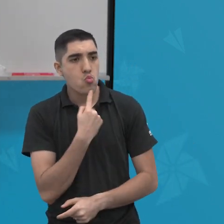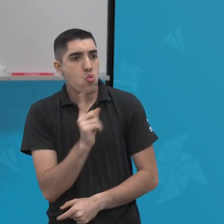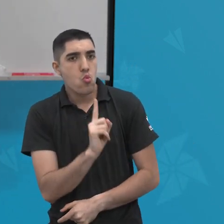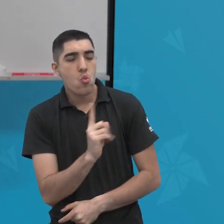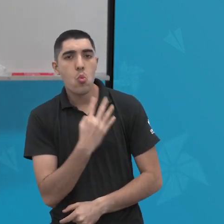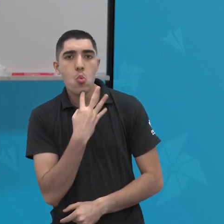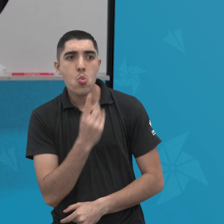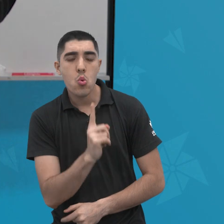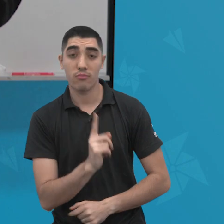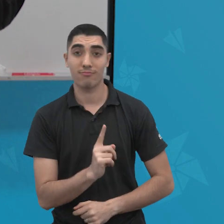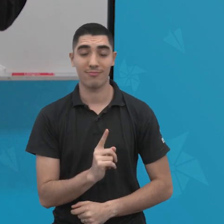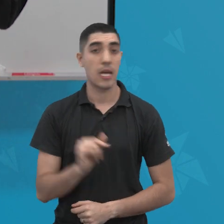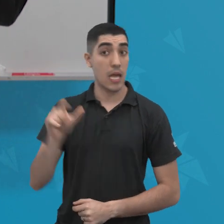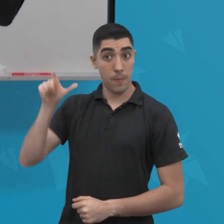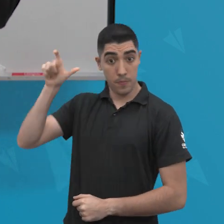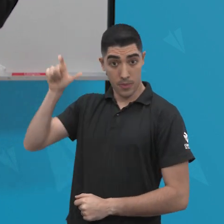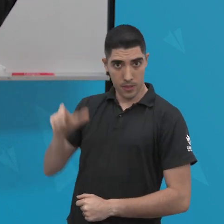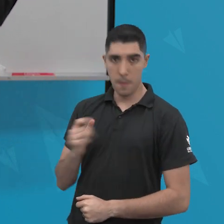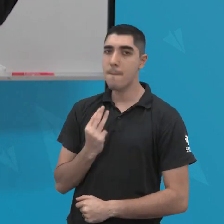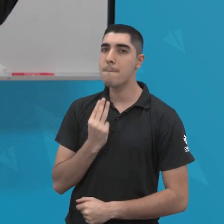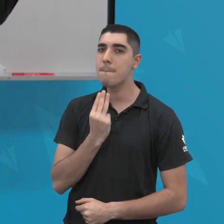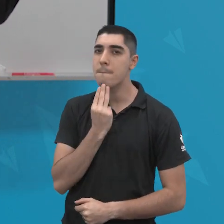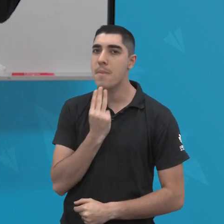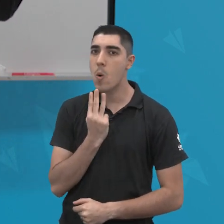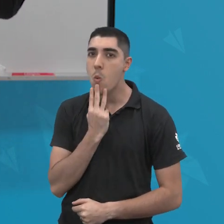imprevisíveis. Max Weber, por exemplo, vai